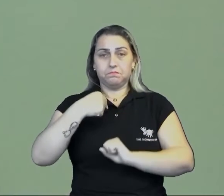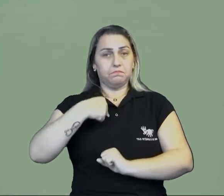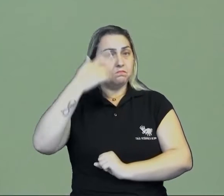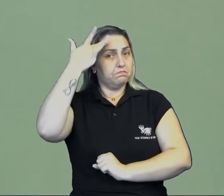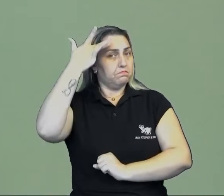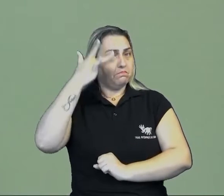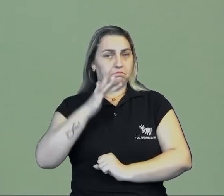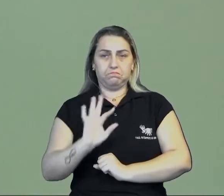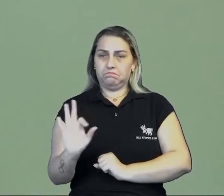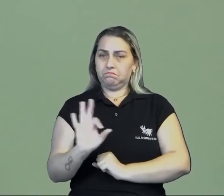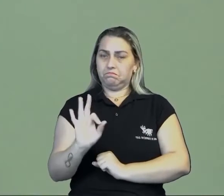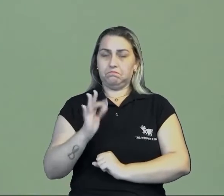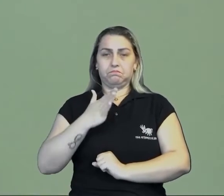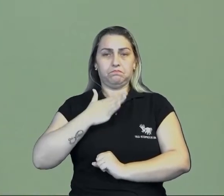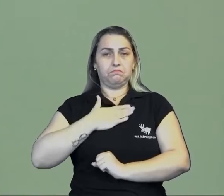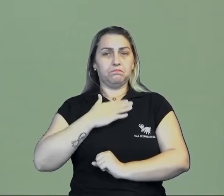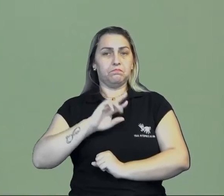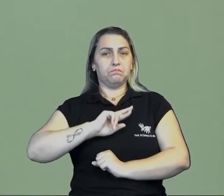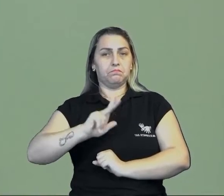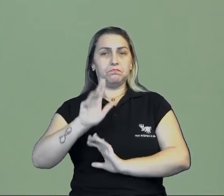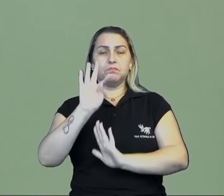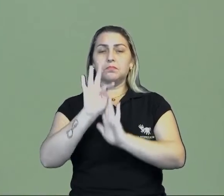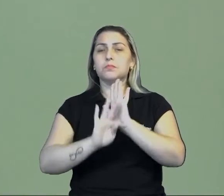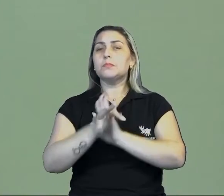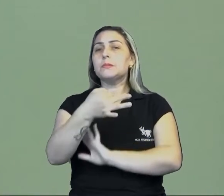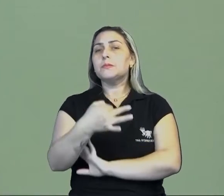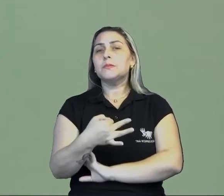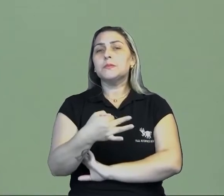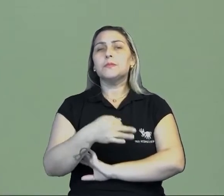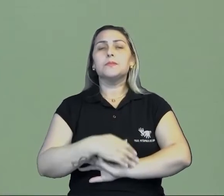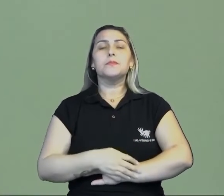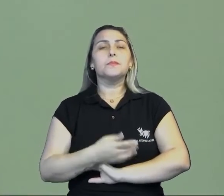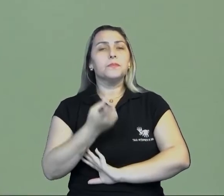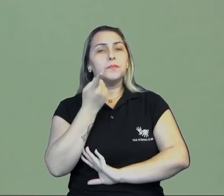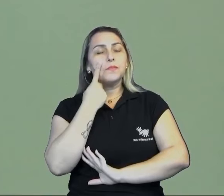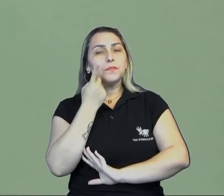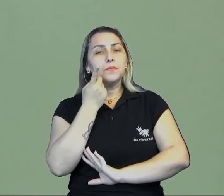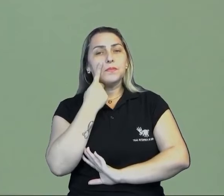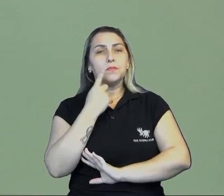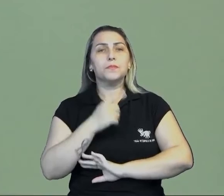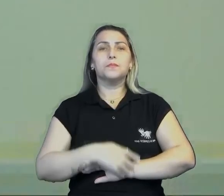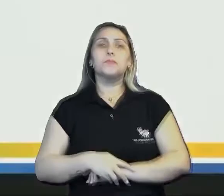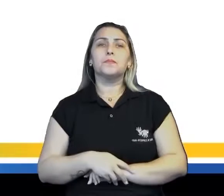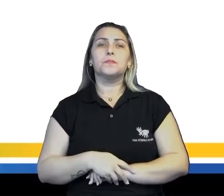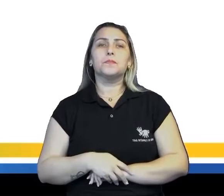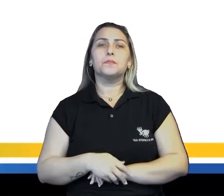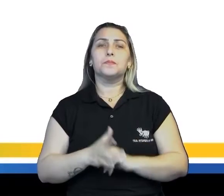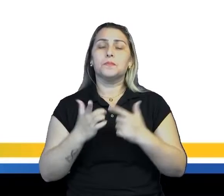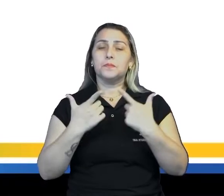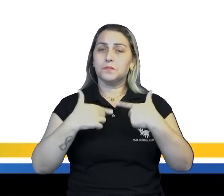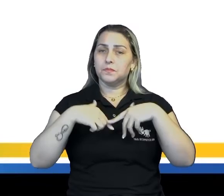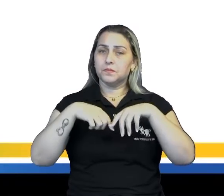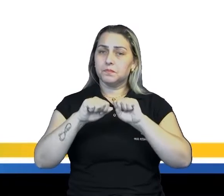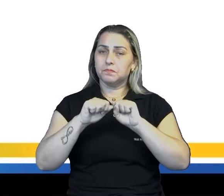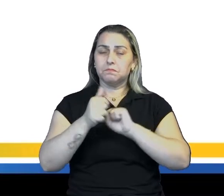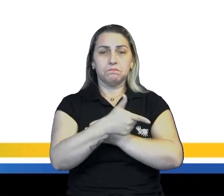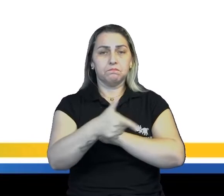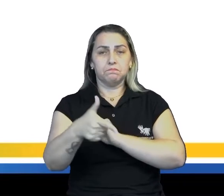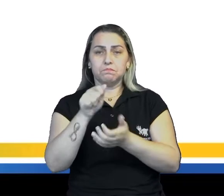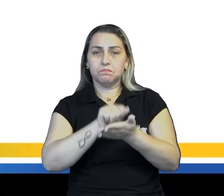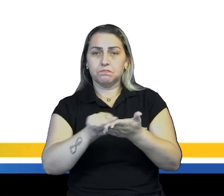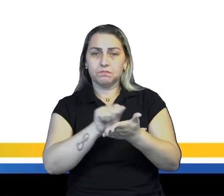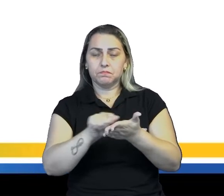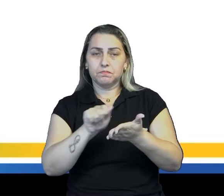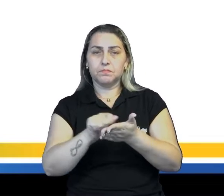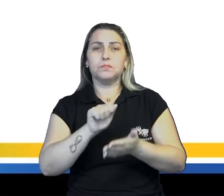não entendo, para mim não é texto, certo? Observe o quadro. Linguagem não